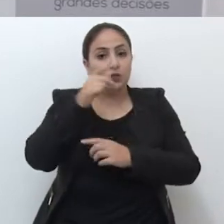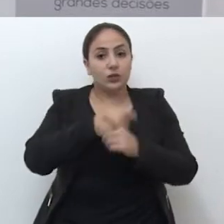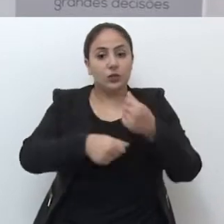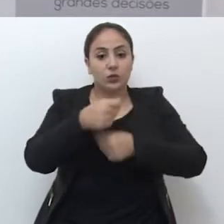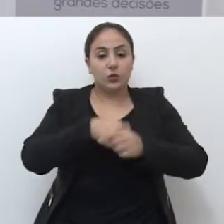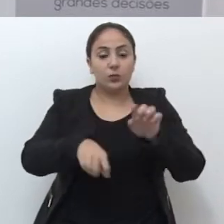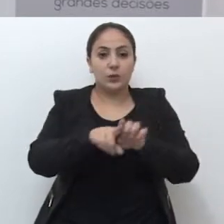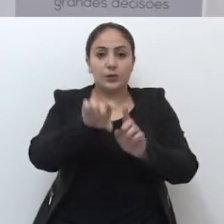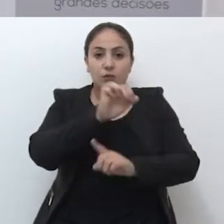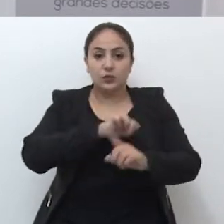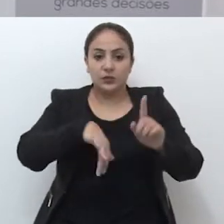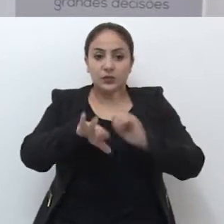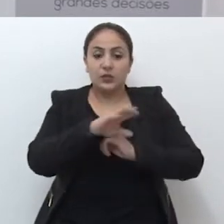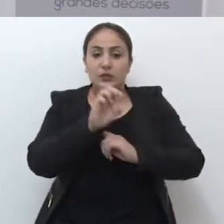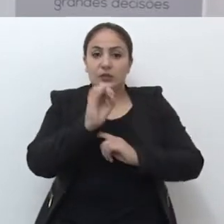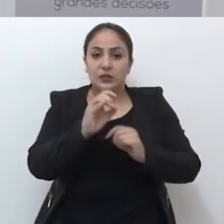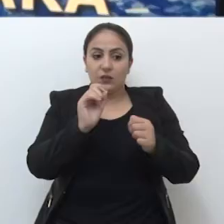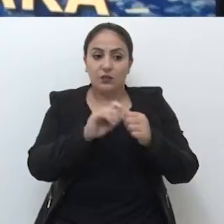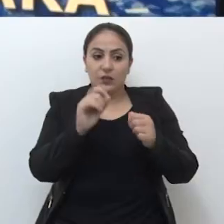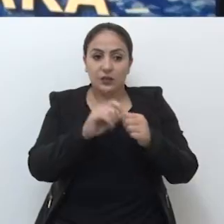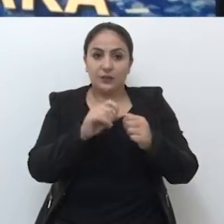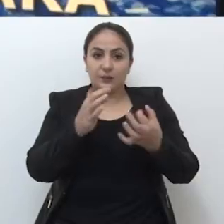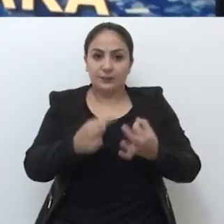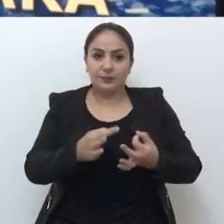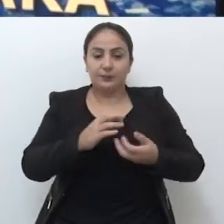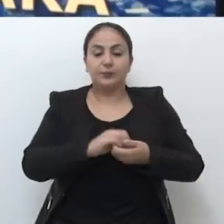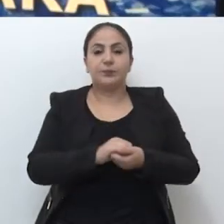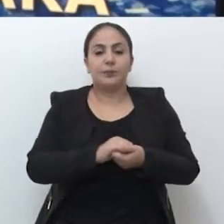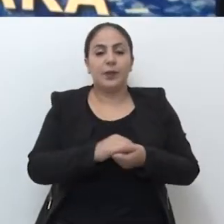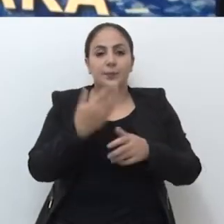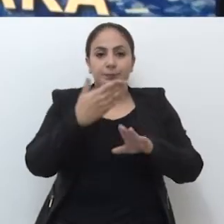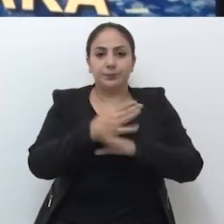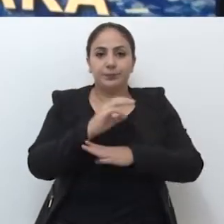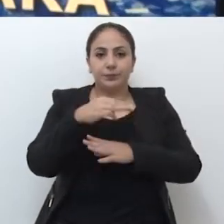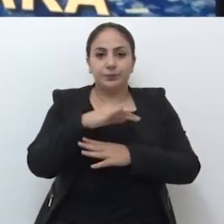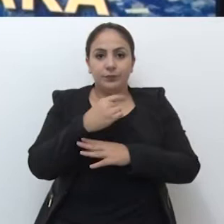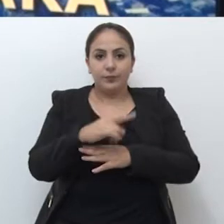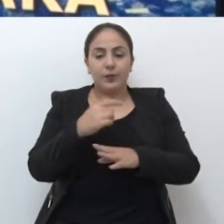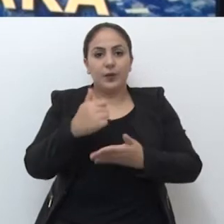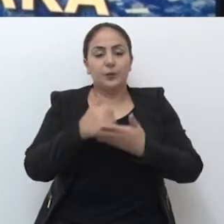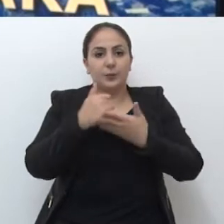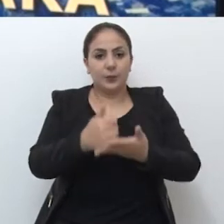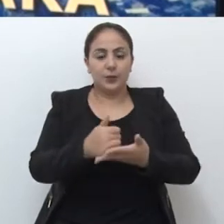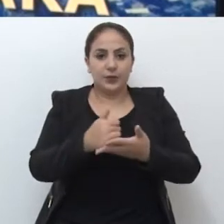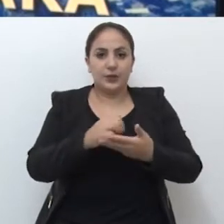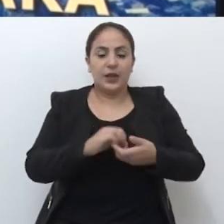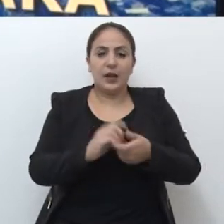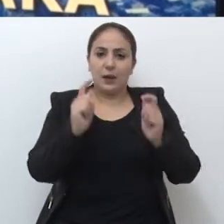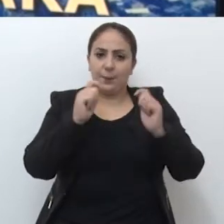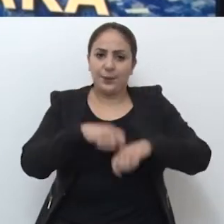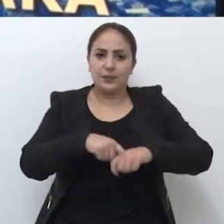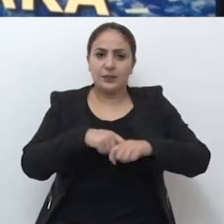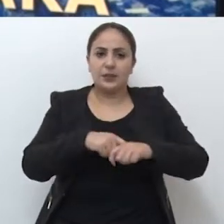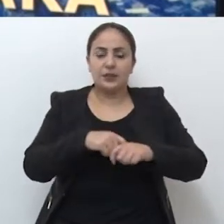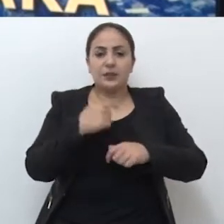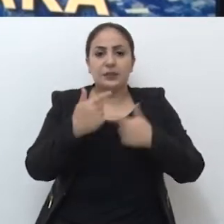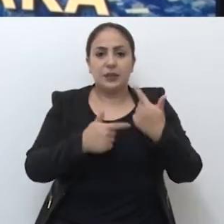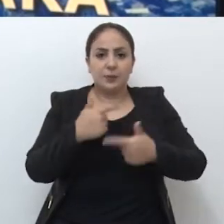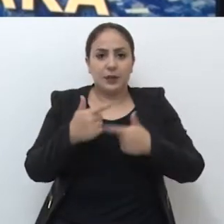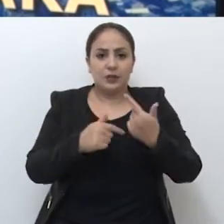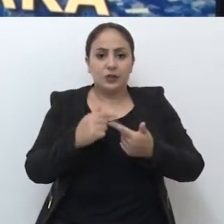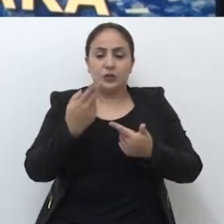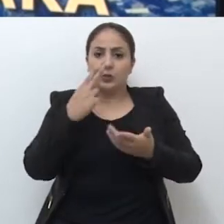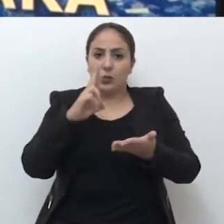sociais, desde que sejam feitas com prudência. Aprovada a moção que apoia o restabelecimento da capacidade operacional